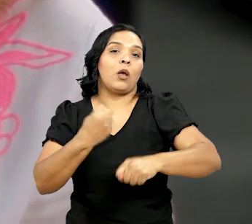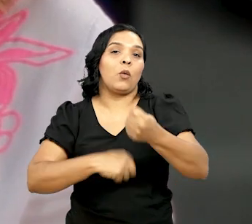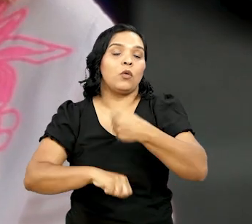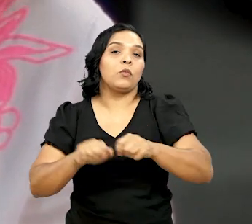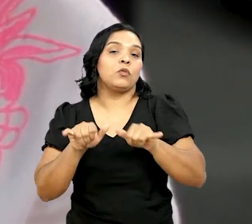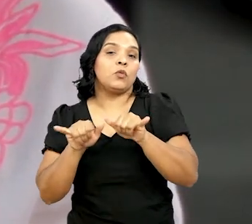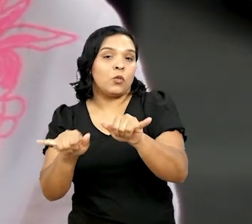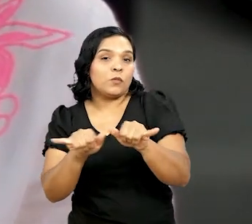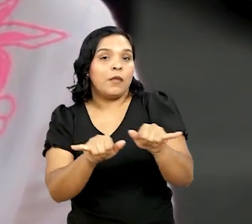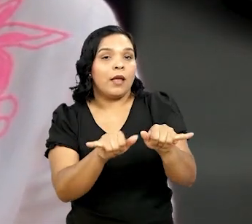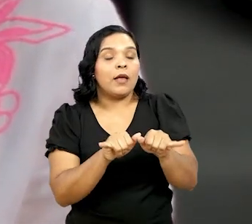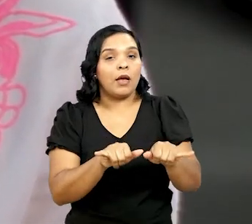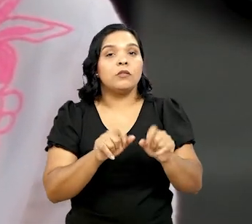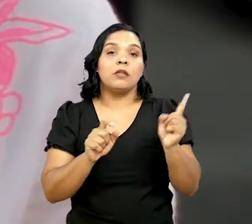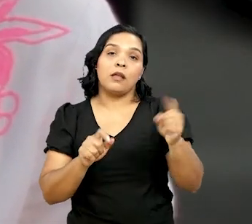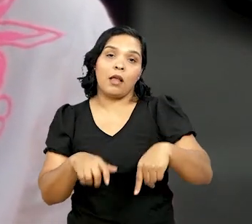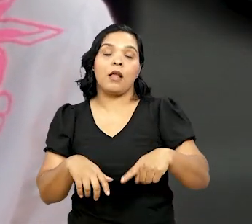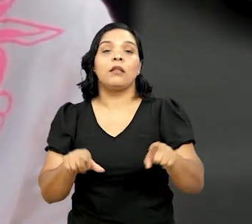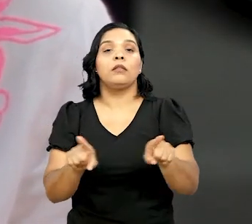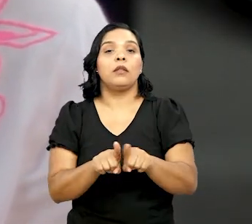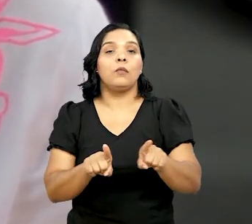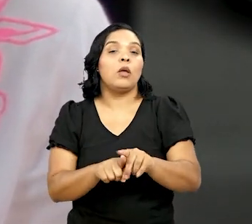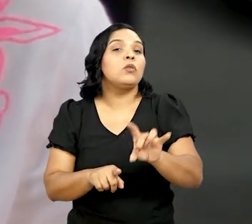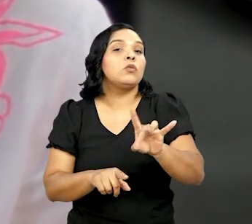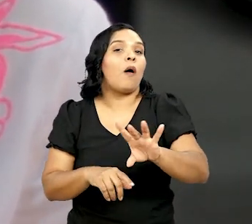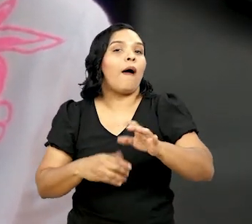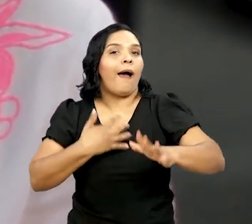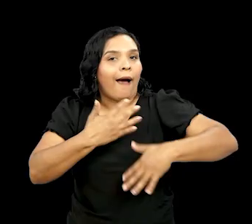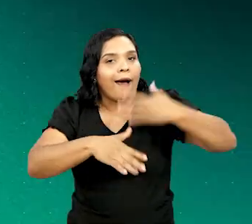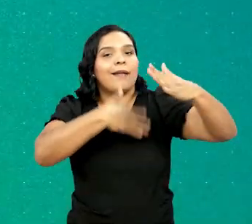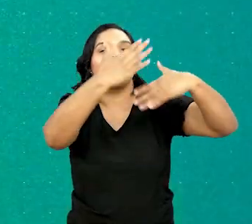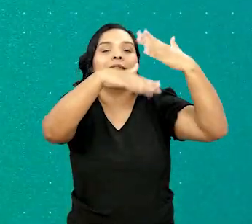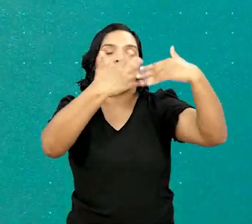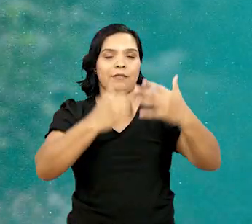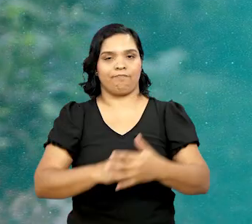dos mercados, e isso é óbvio que só tende a crescer.